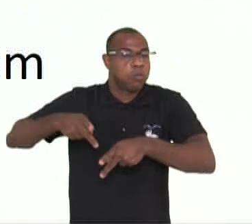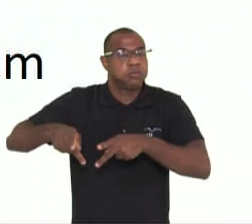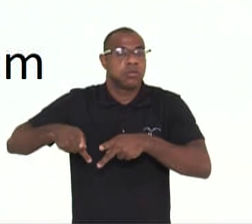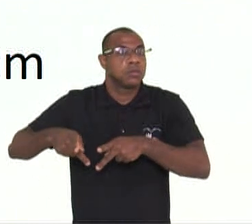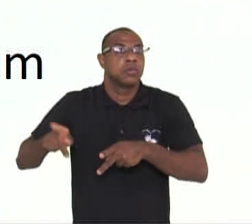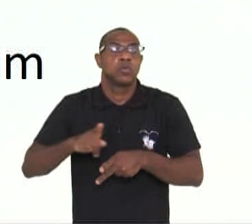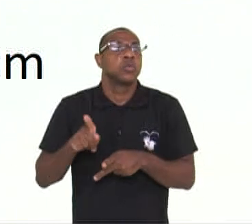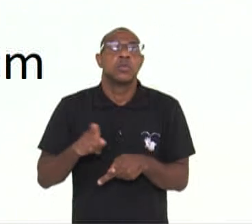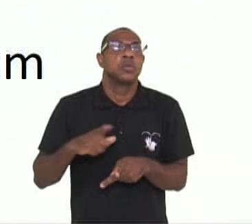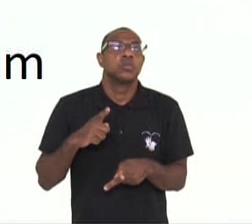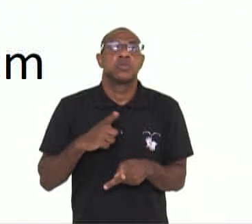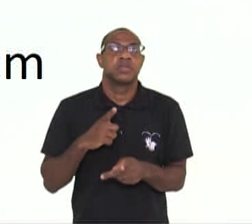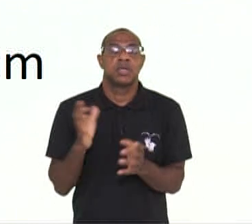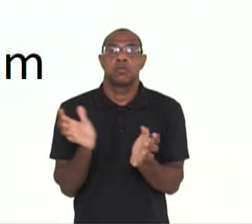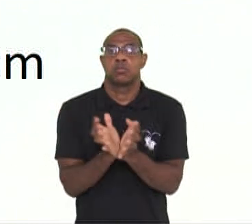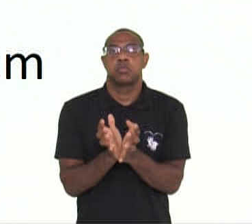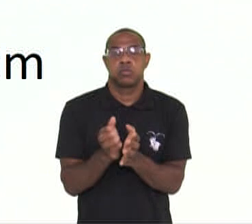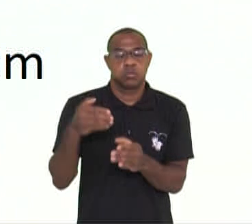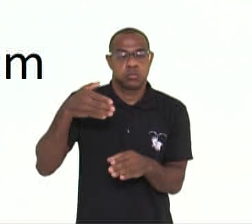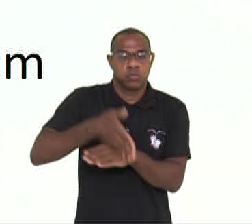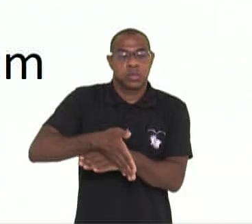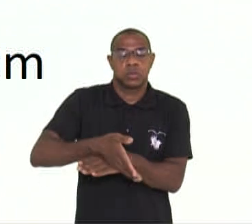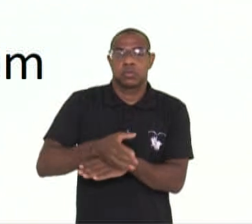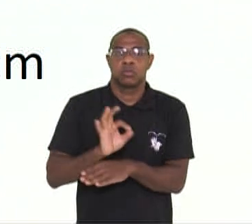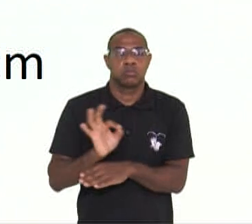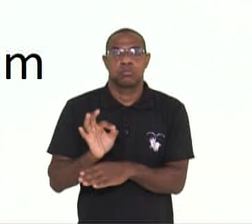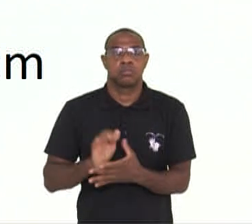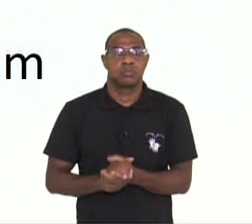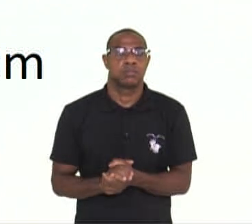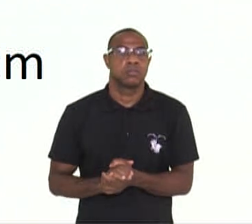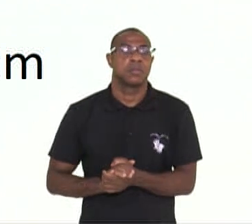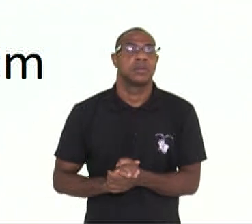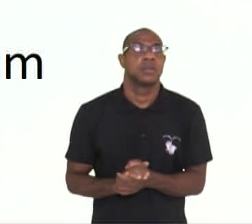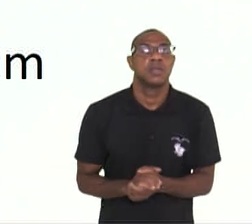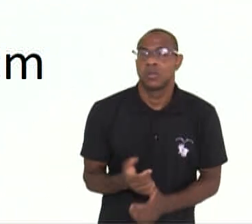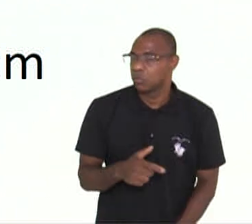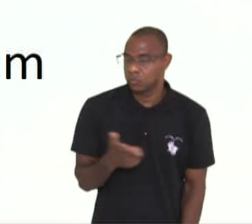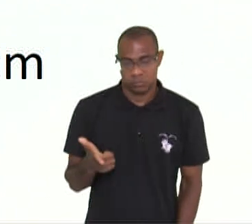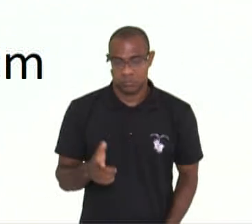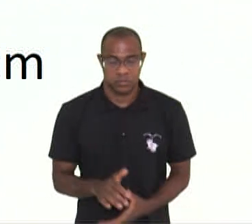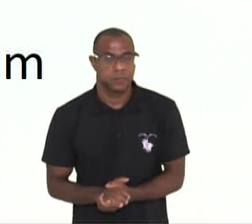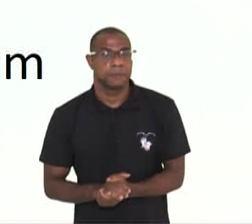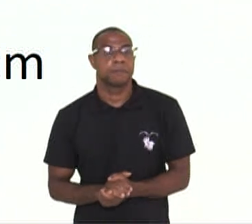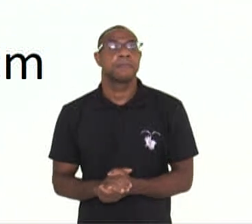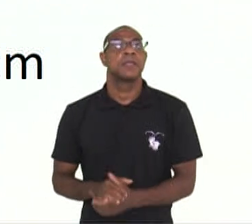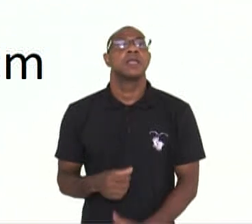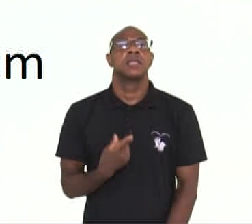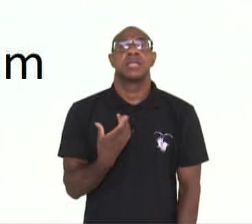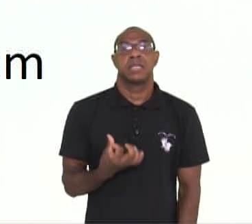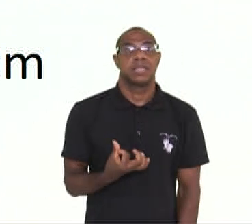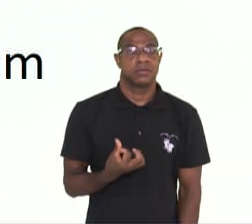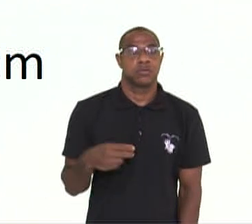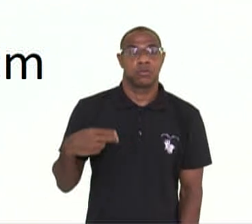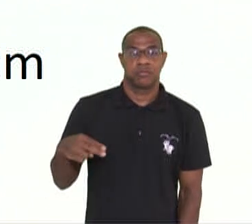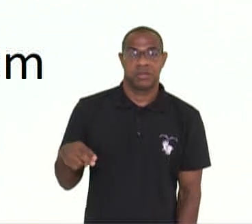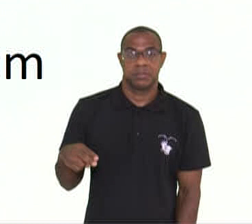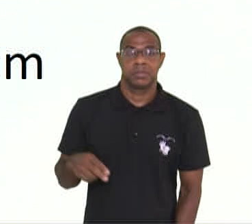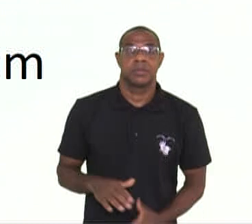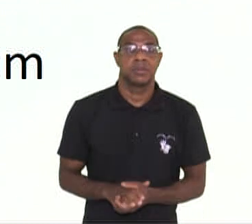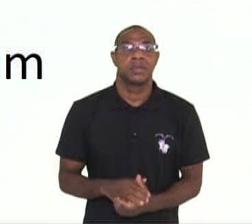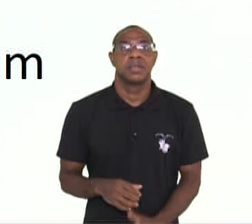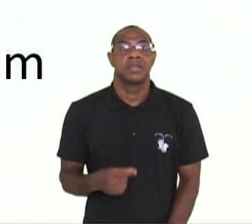por uma parte da elite insatisfeita com a monarquia. No dia 16 de novembro de 1889, o